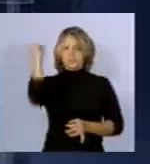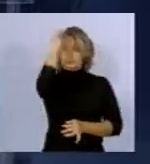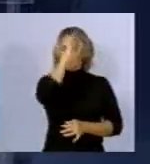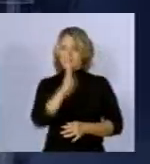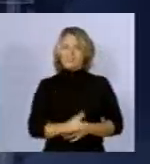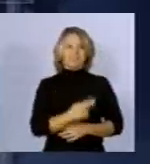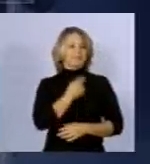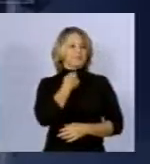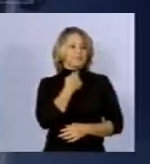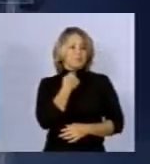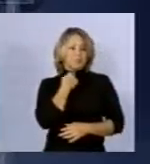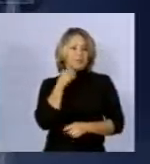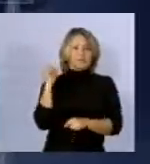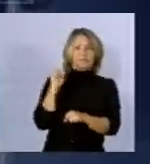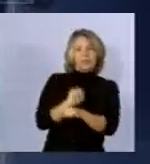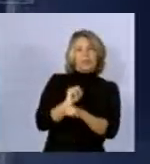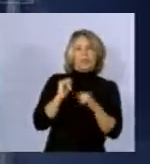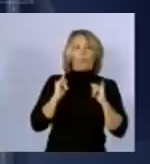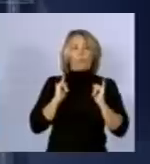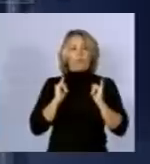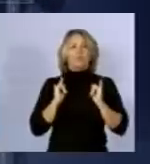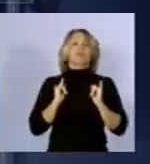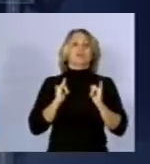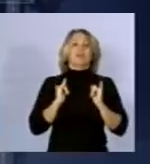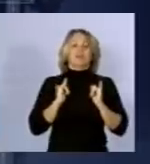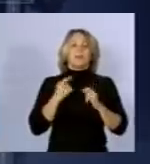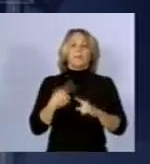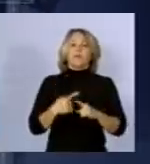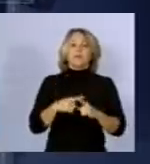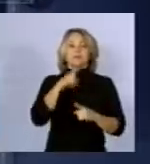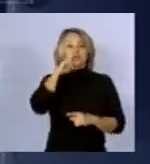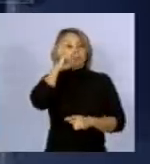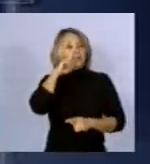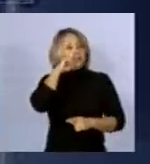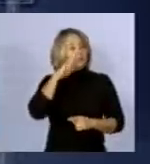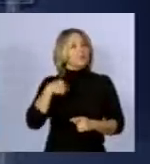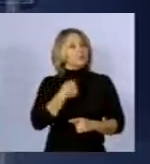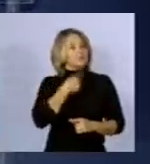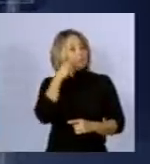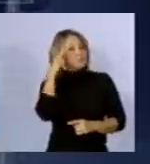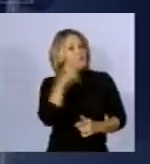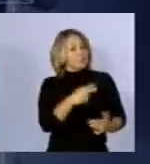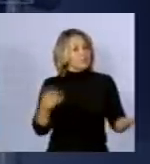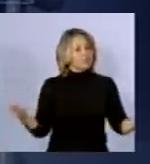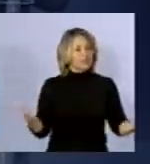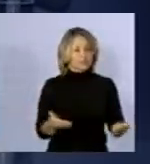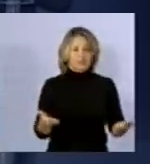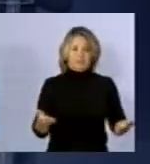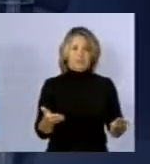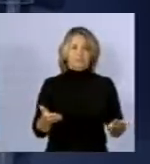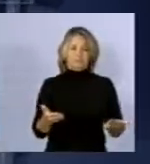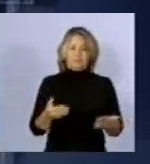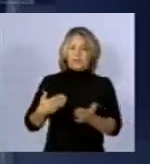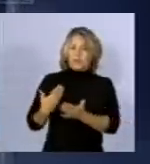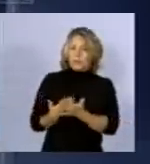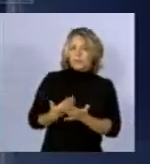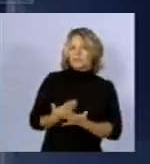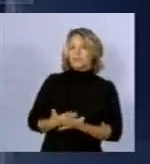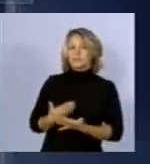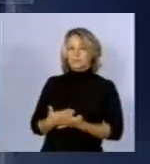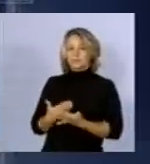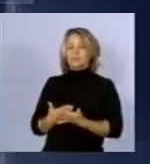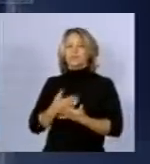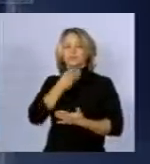pode mais se quedar inerte Face a esse risco que nós estamos visualizando eh um estudo do